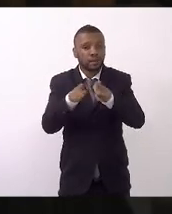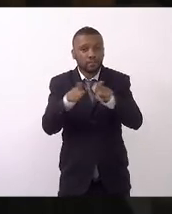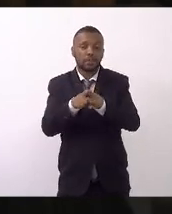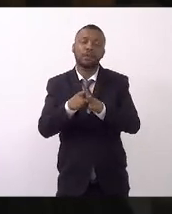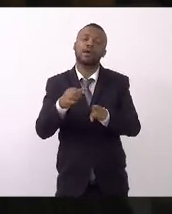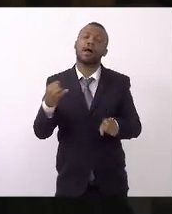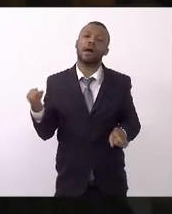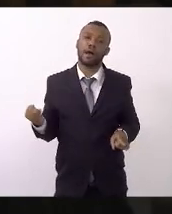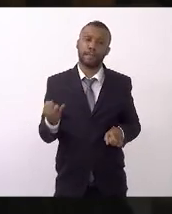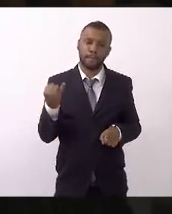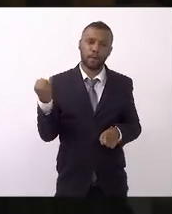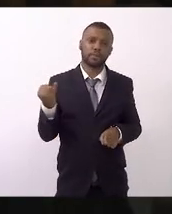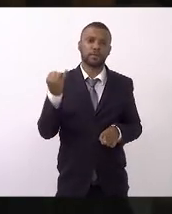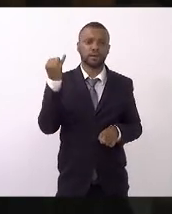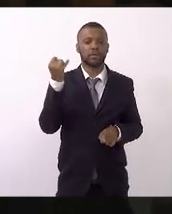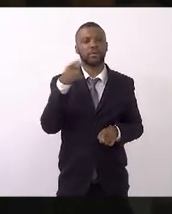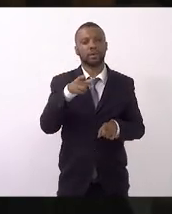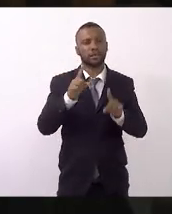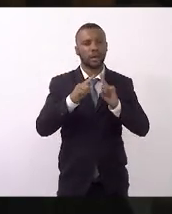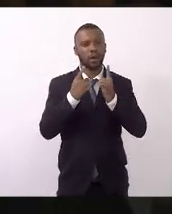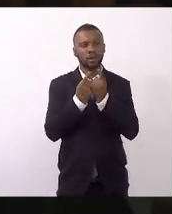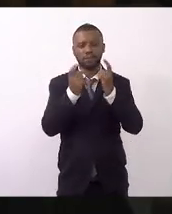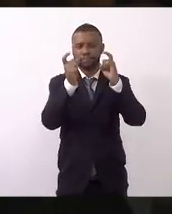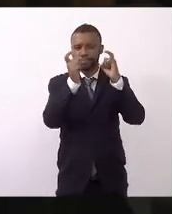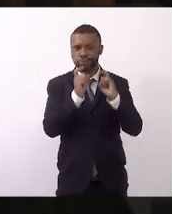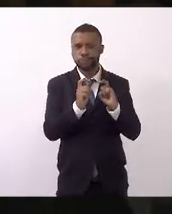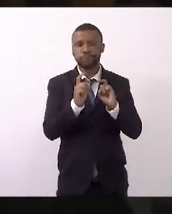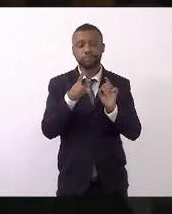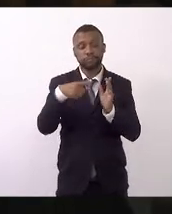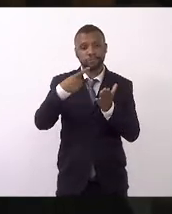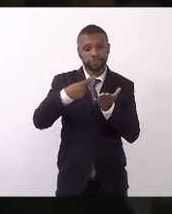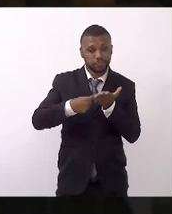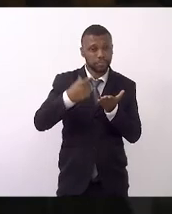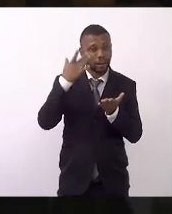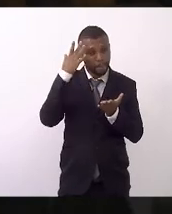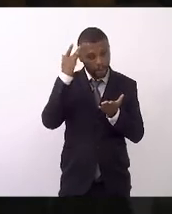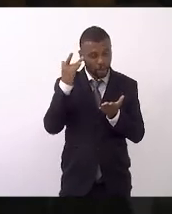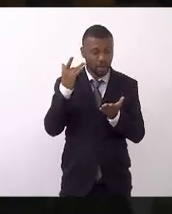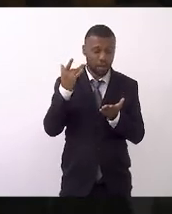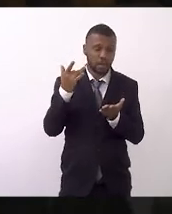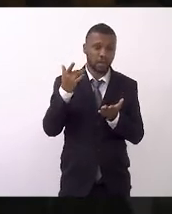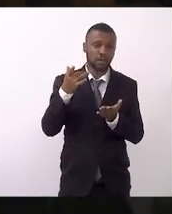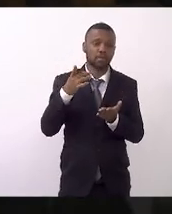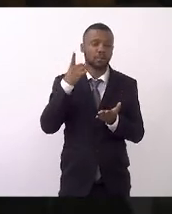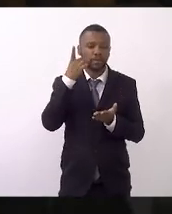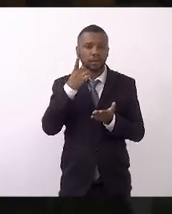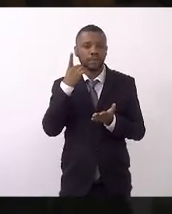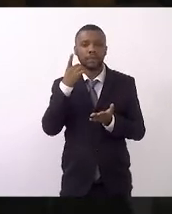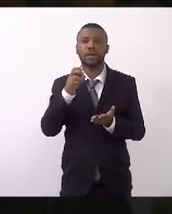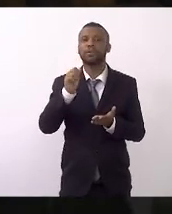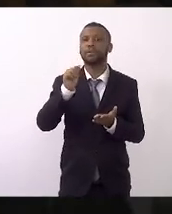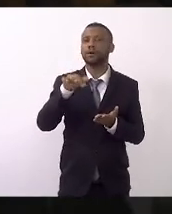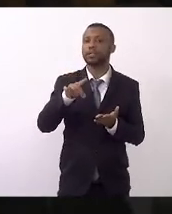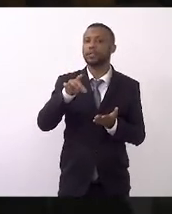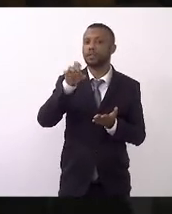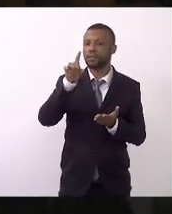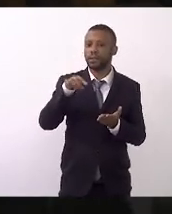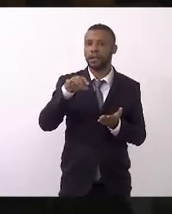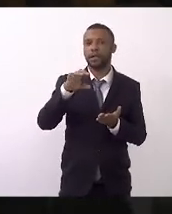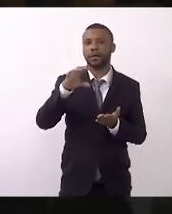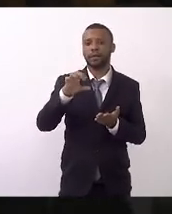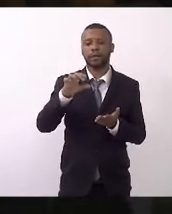importância dessa reunião que o deputado André Siciliano vai fazer amanhã no Colégio de Líderes,